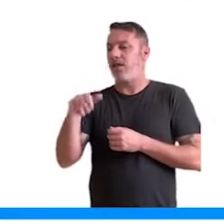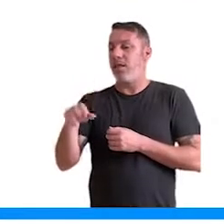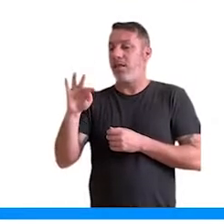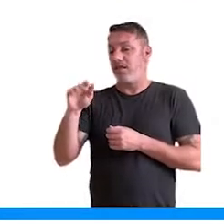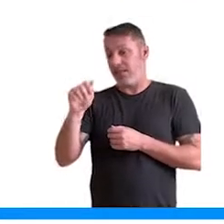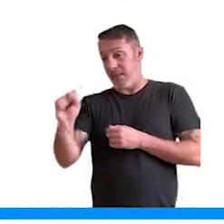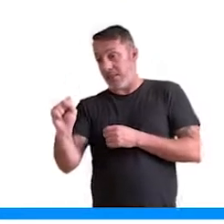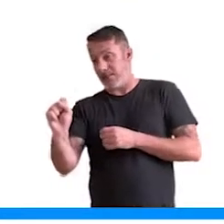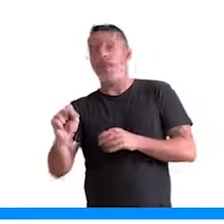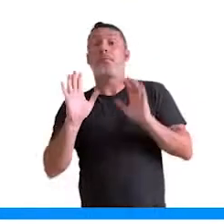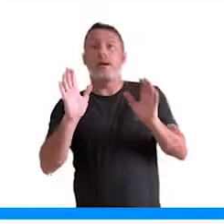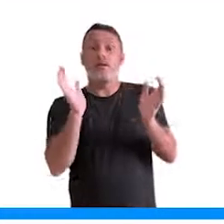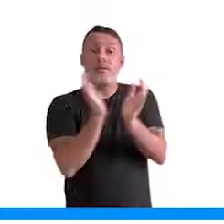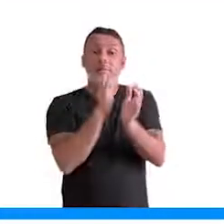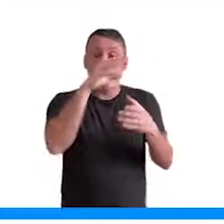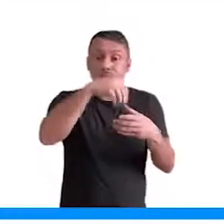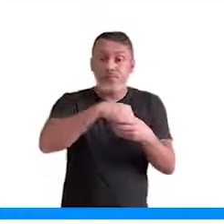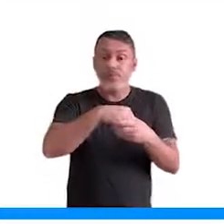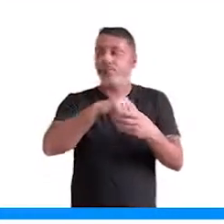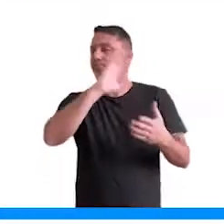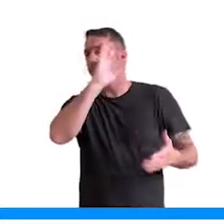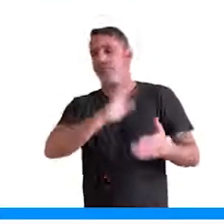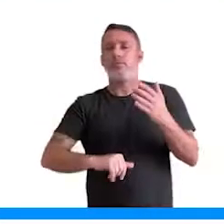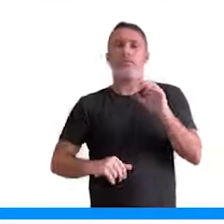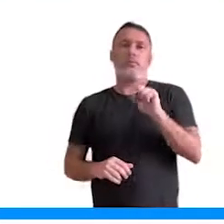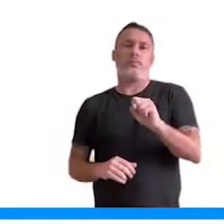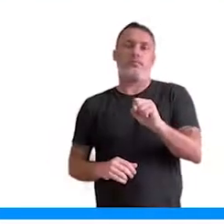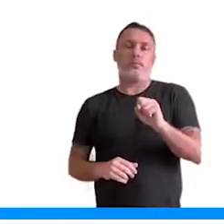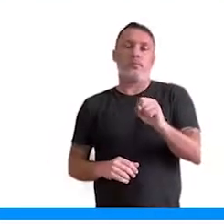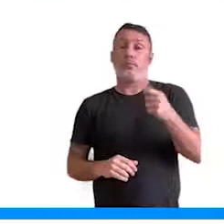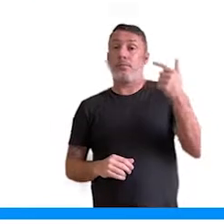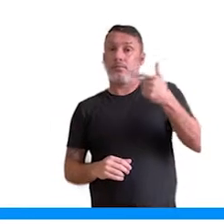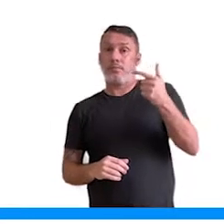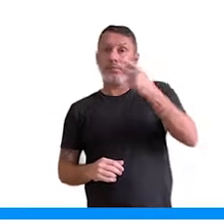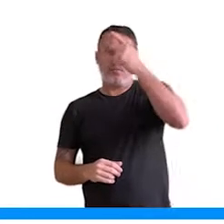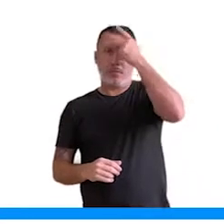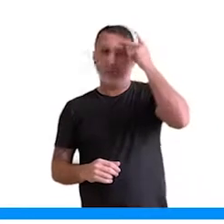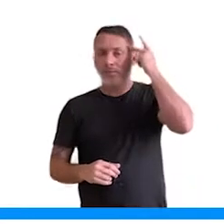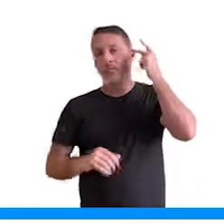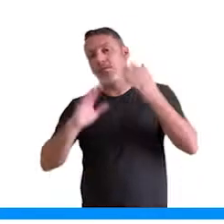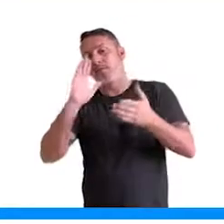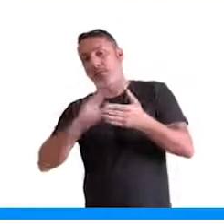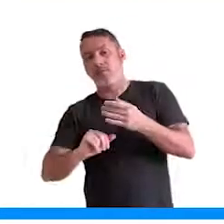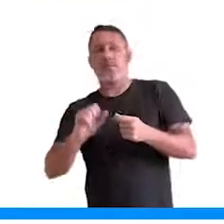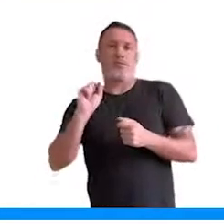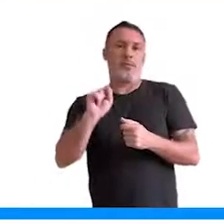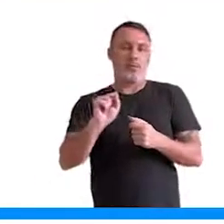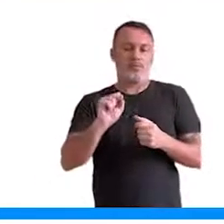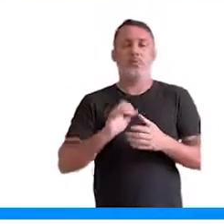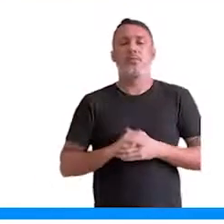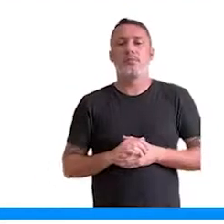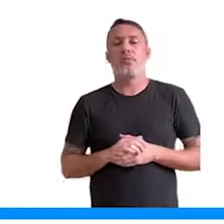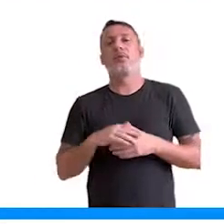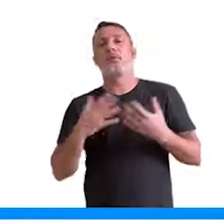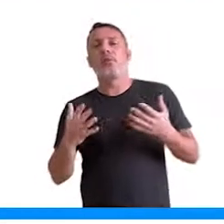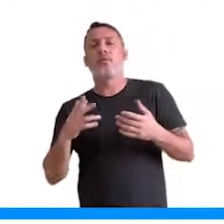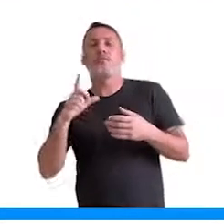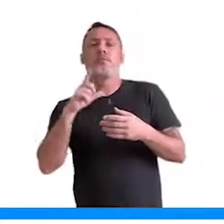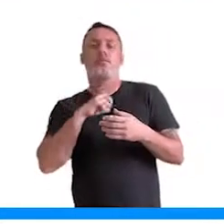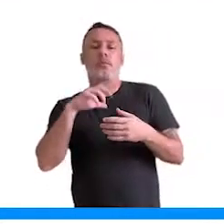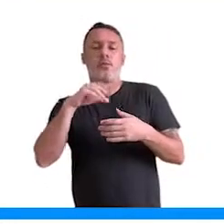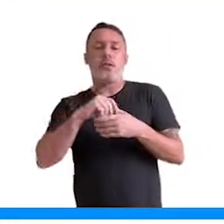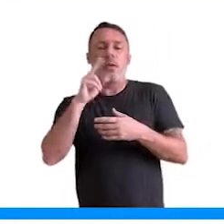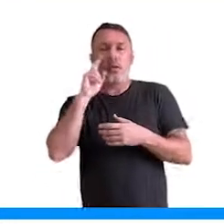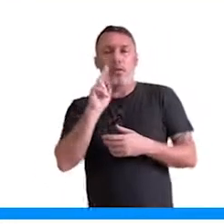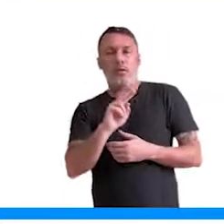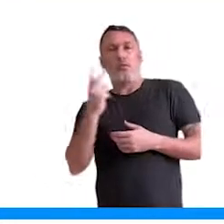fazer? Eu vou tirar o S. Então, é a segunda pessoa do presente do indicativo menos o S. Eu tiro o S e fica. E aí, a